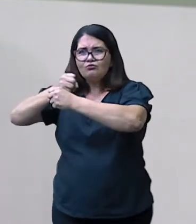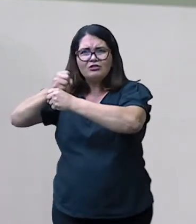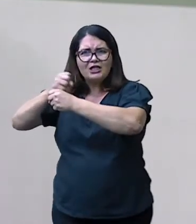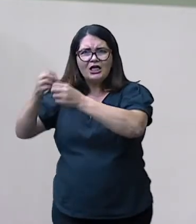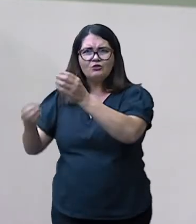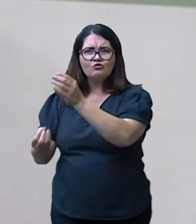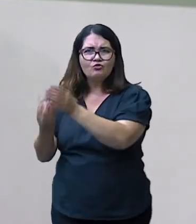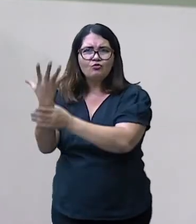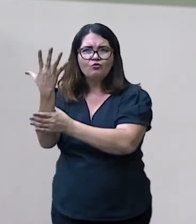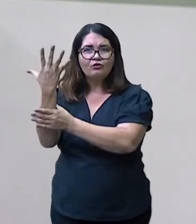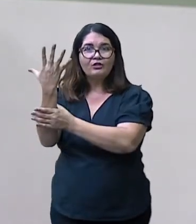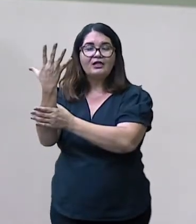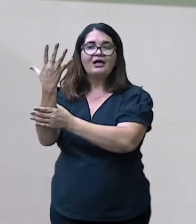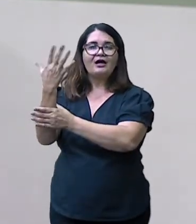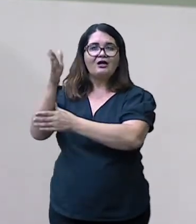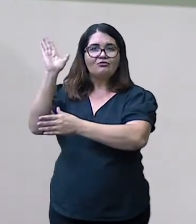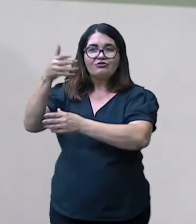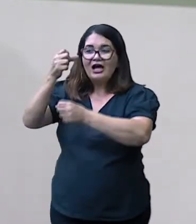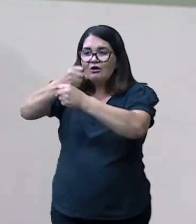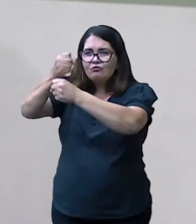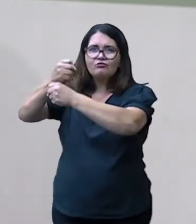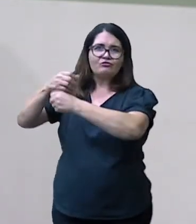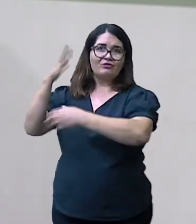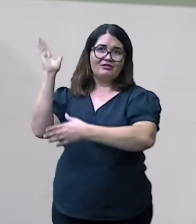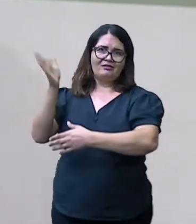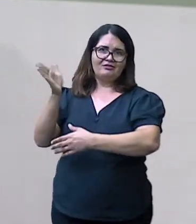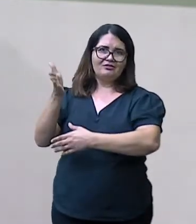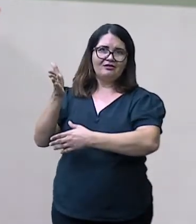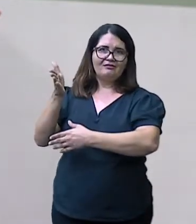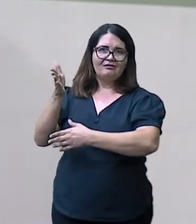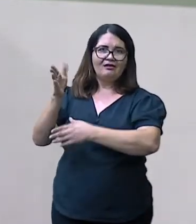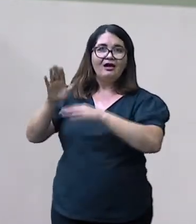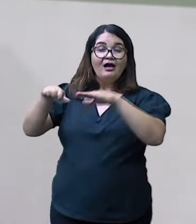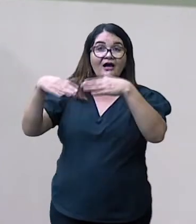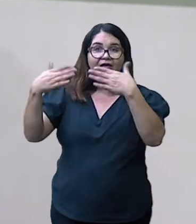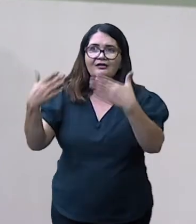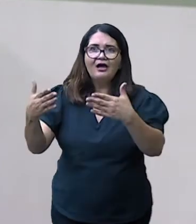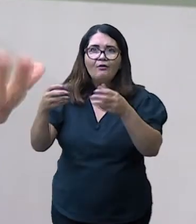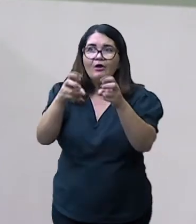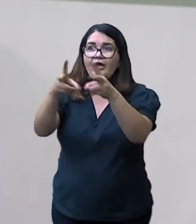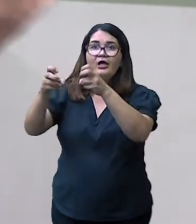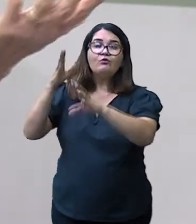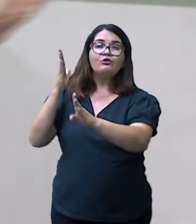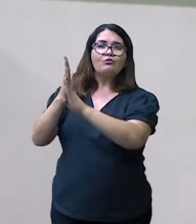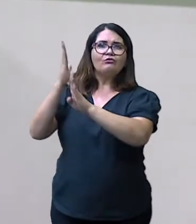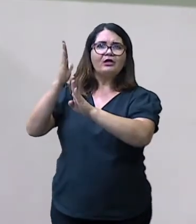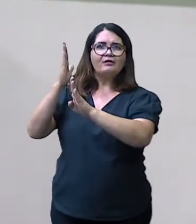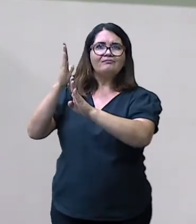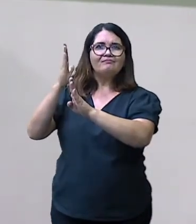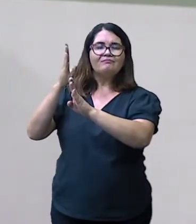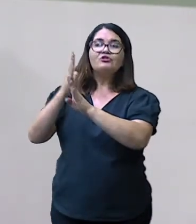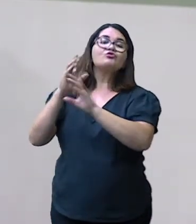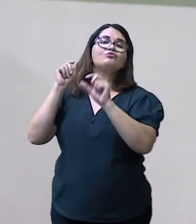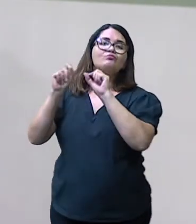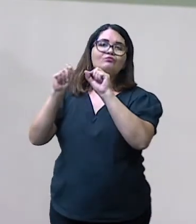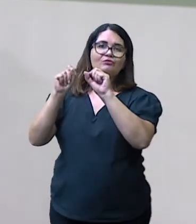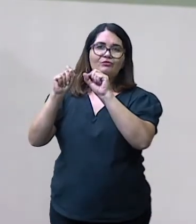templos, mosteiros, tudo com os nossos ancestrais enterrados até dentro dos templos.